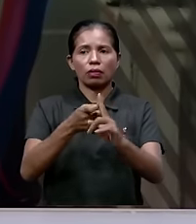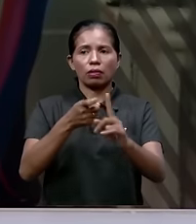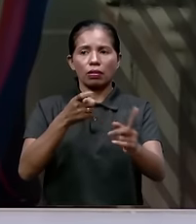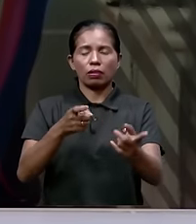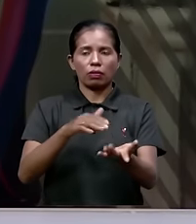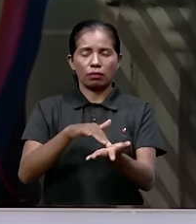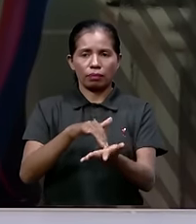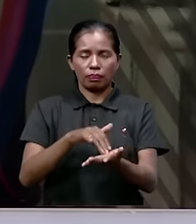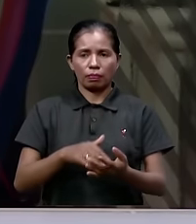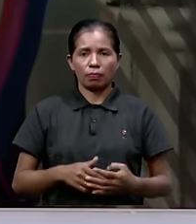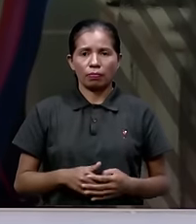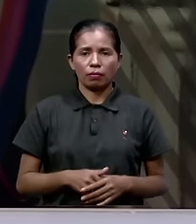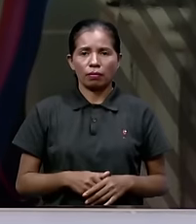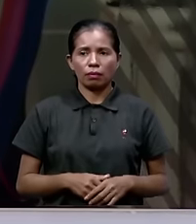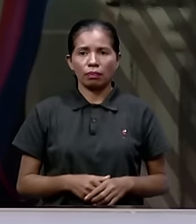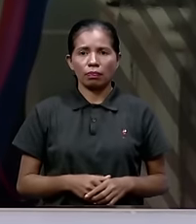frasco.